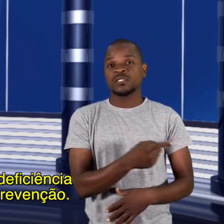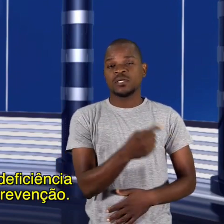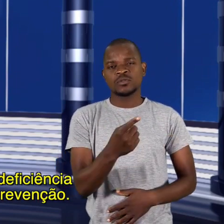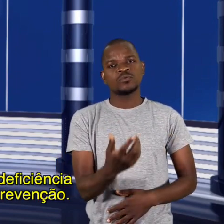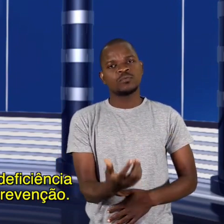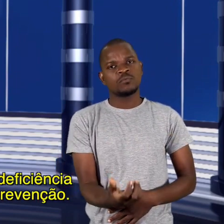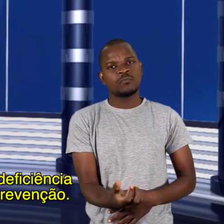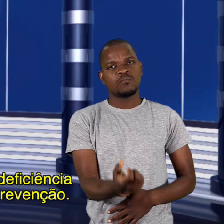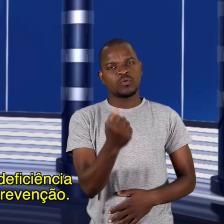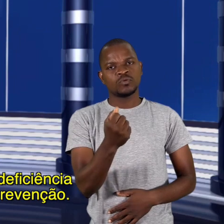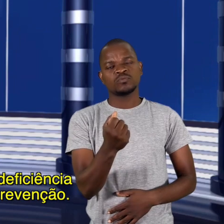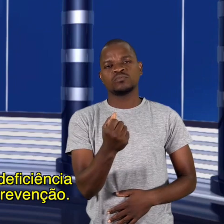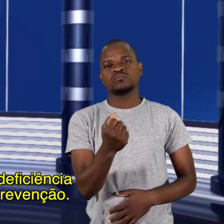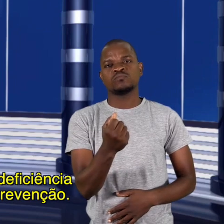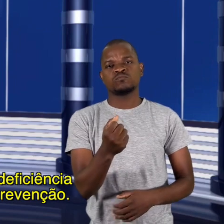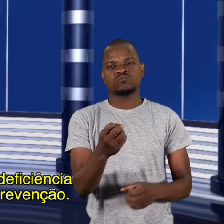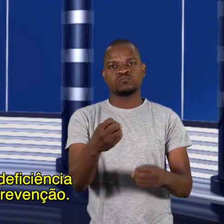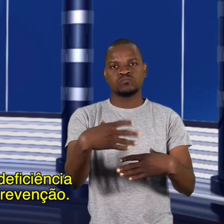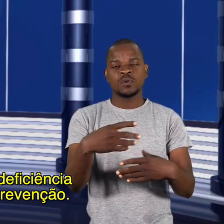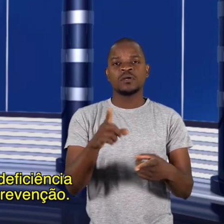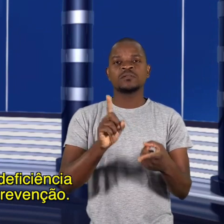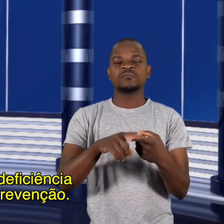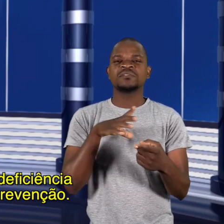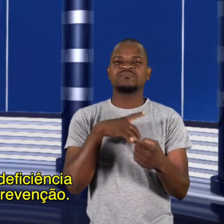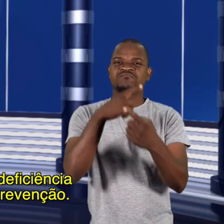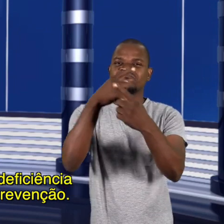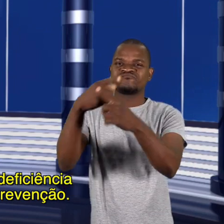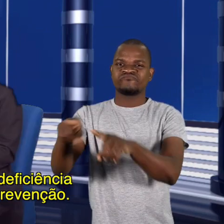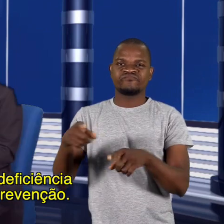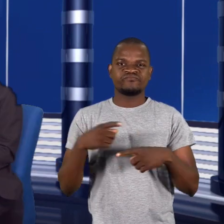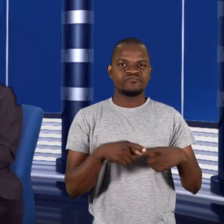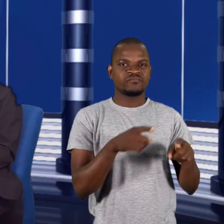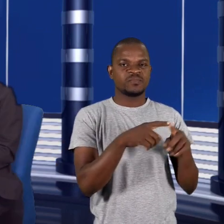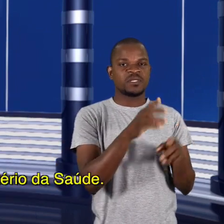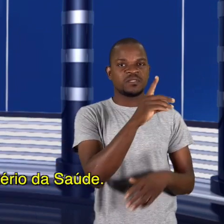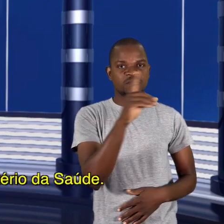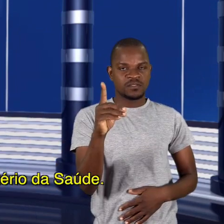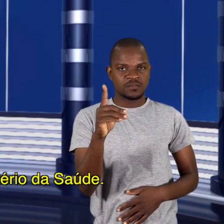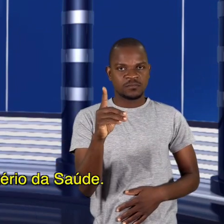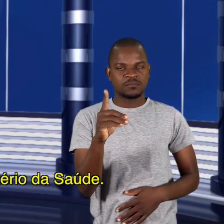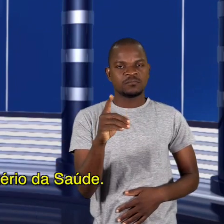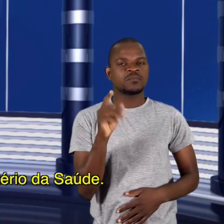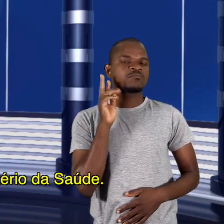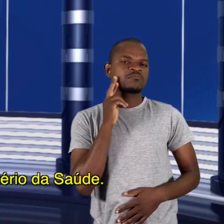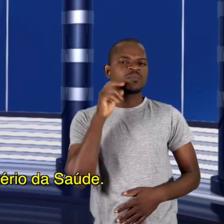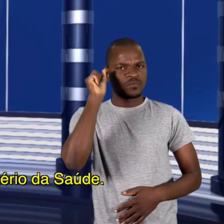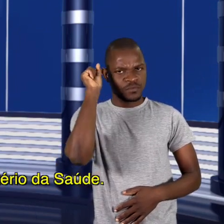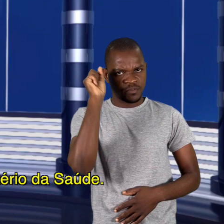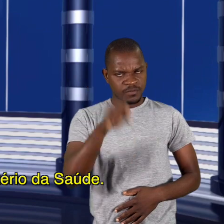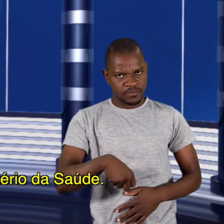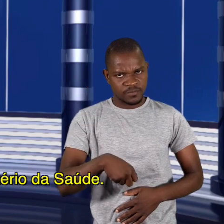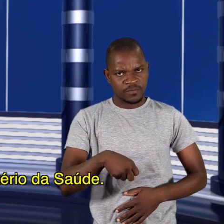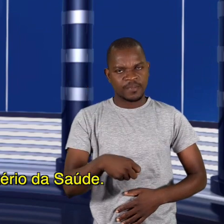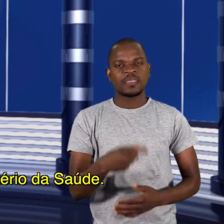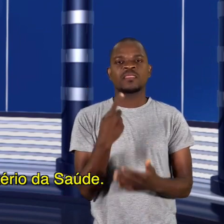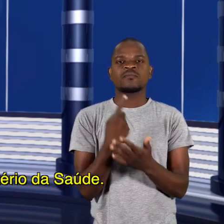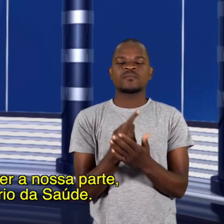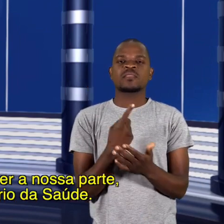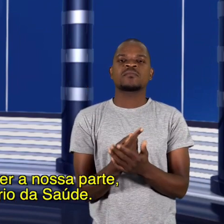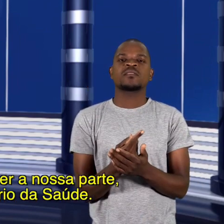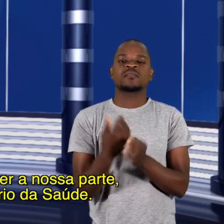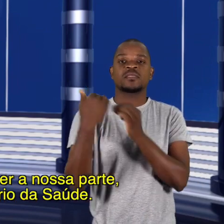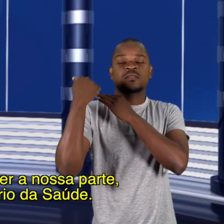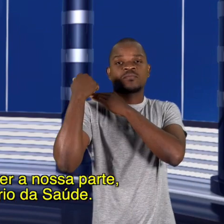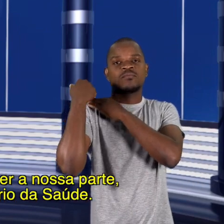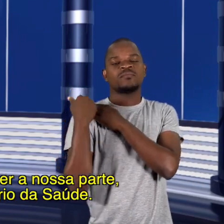cada deficiência tem vários métodos de prevenção. Exatamente. Sempre digo que é papel também do Ministério da